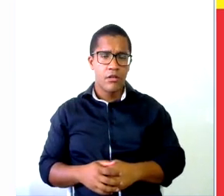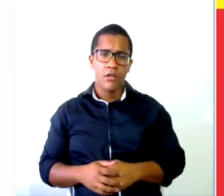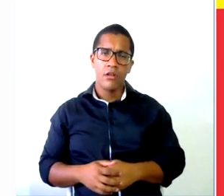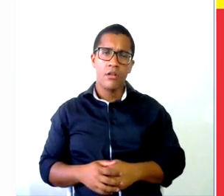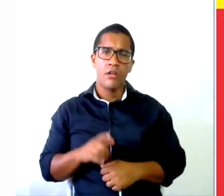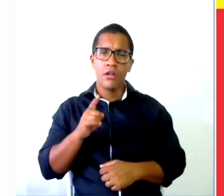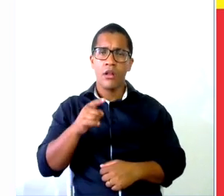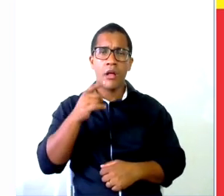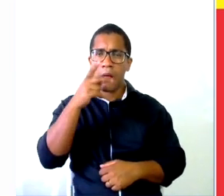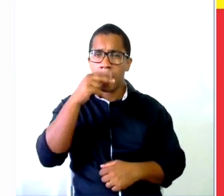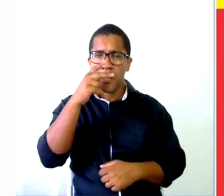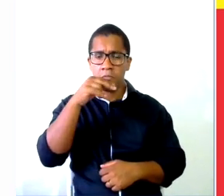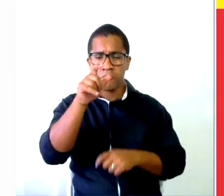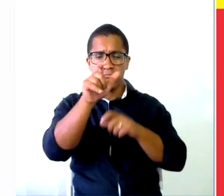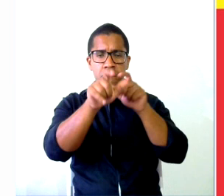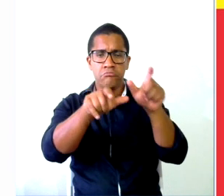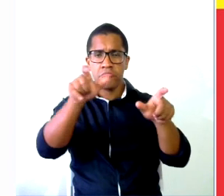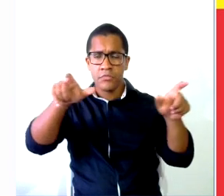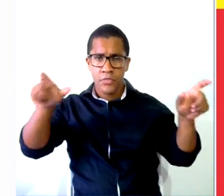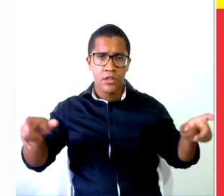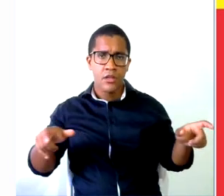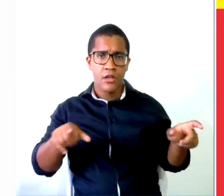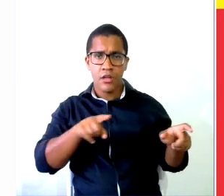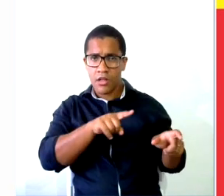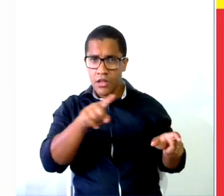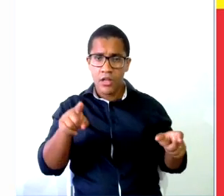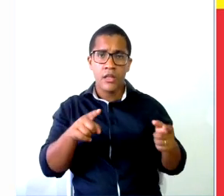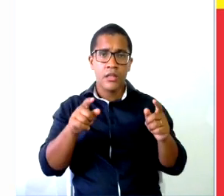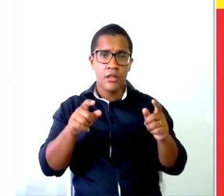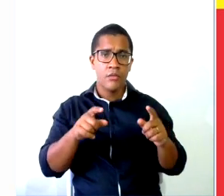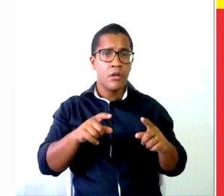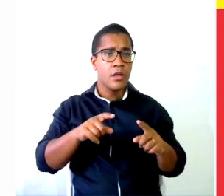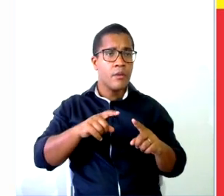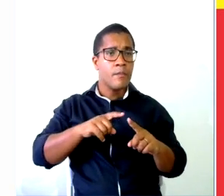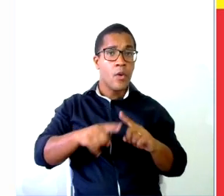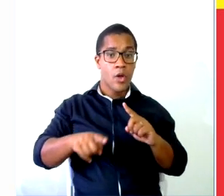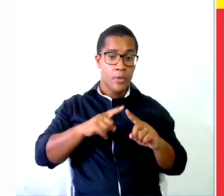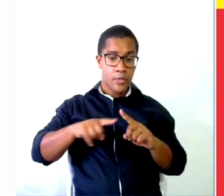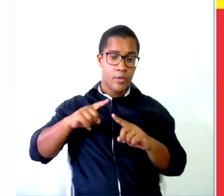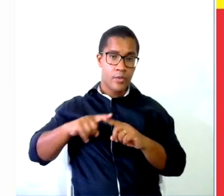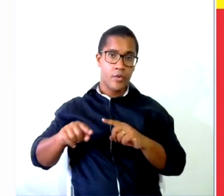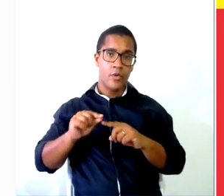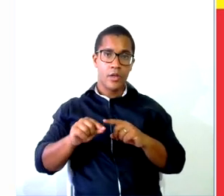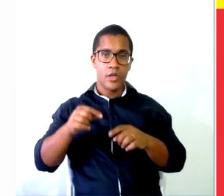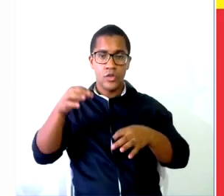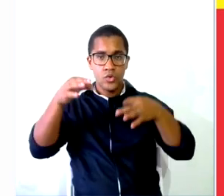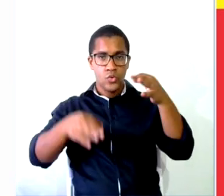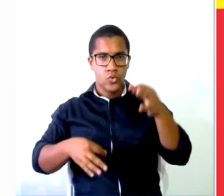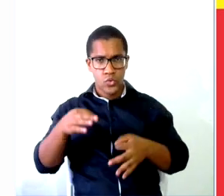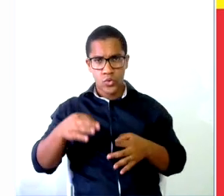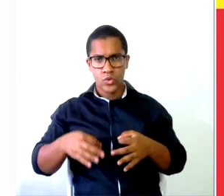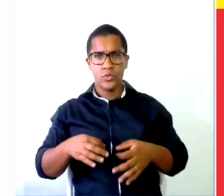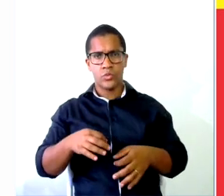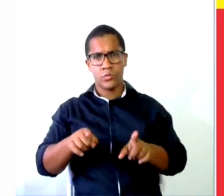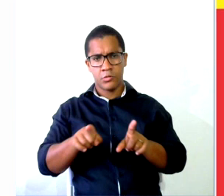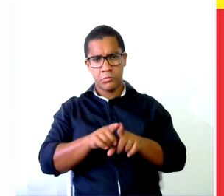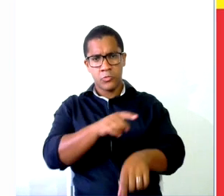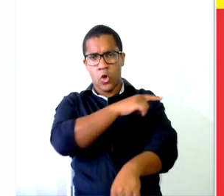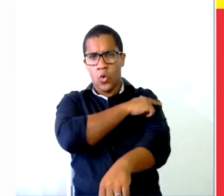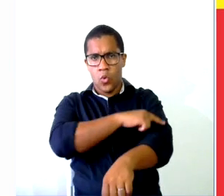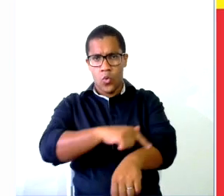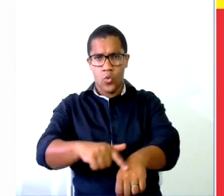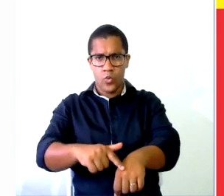Destes mesmos indivíduos que os impediam de elaborar juízos